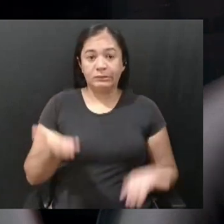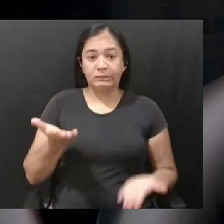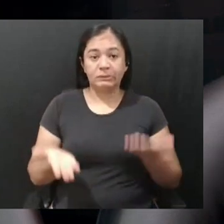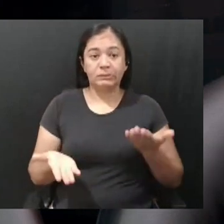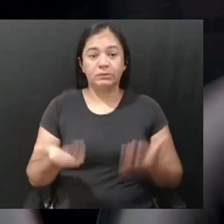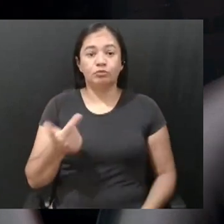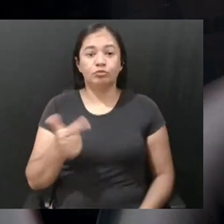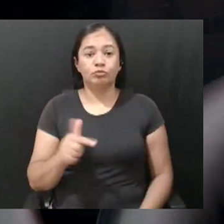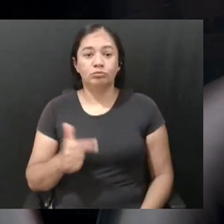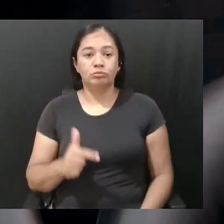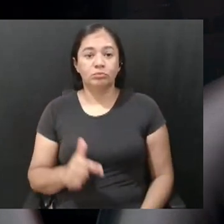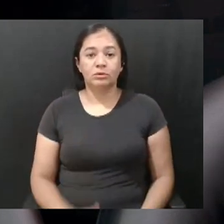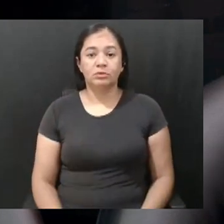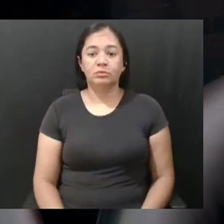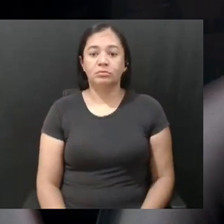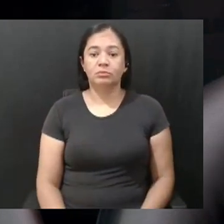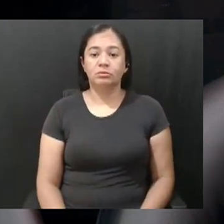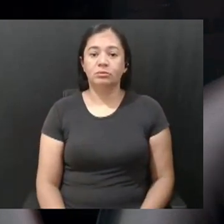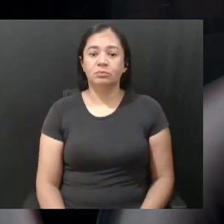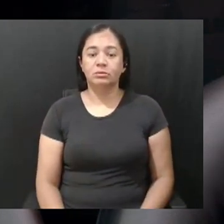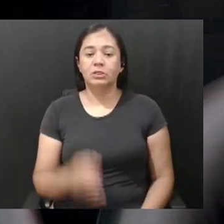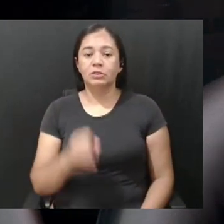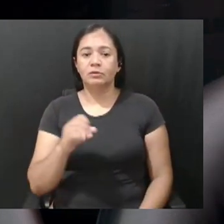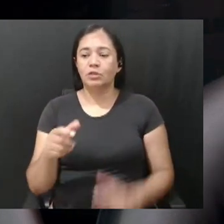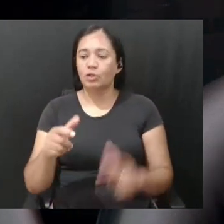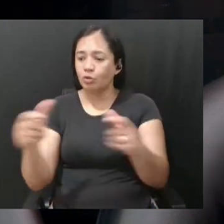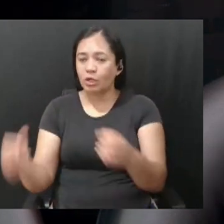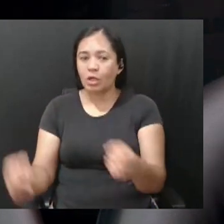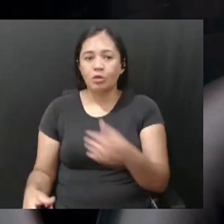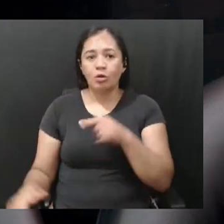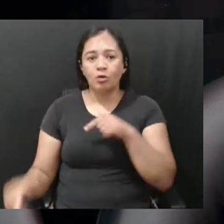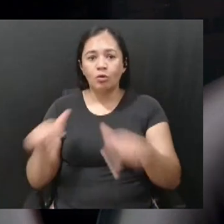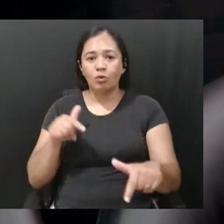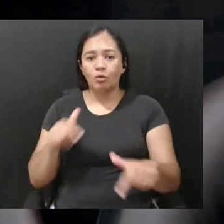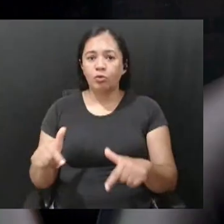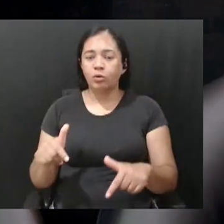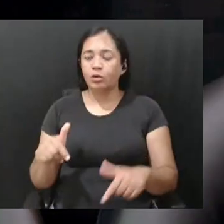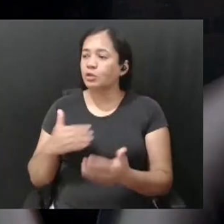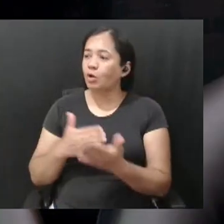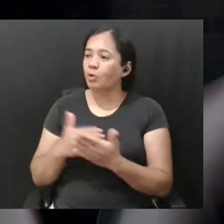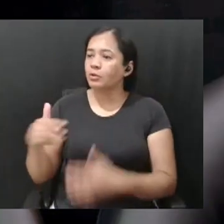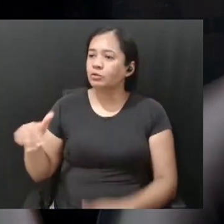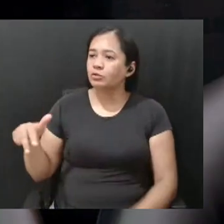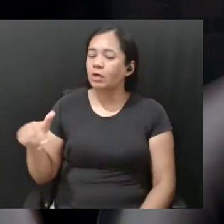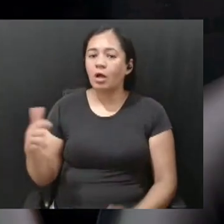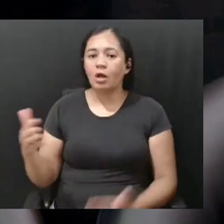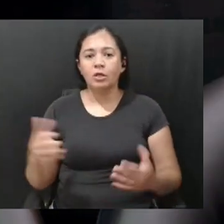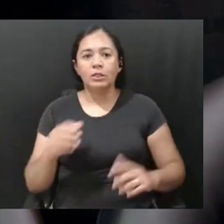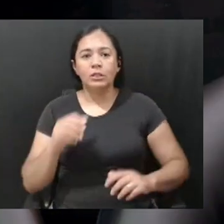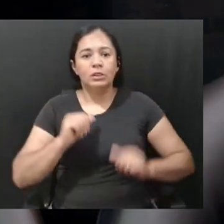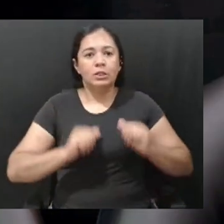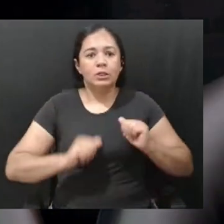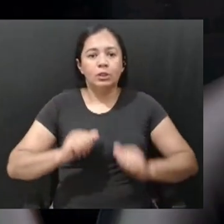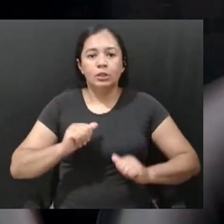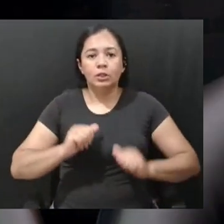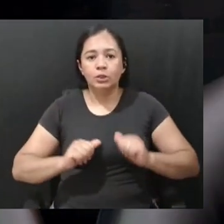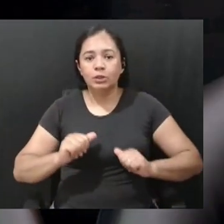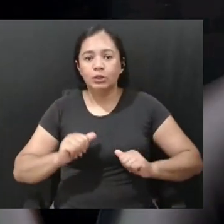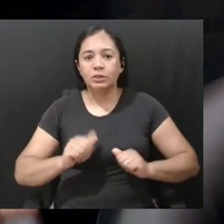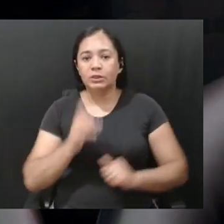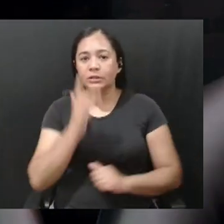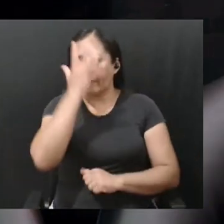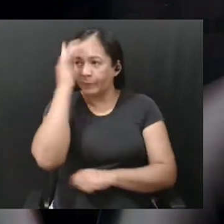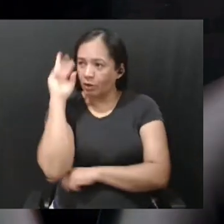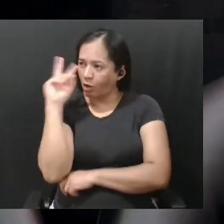você tá num ambiente novo de trabalho, você entrou num ambiente novo de trabalho e você tá ansioso com aquilo, e alguém olhou, não te deu bom Nossa.